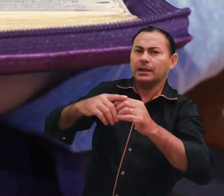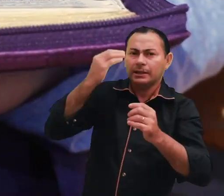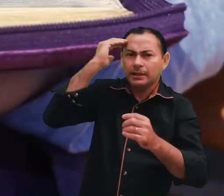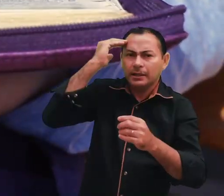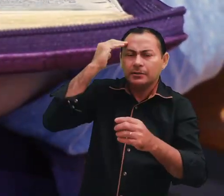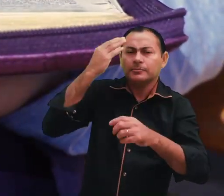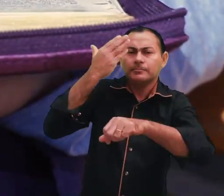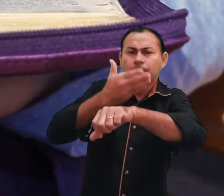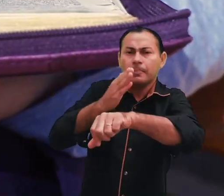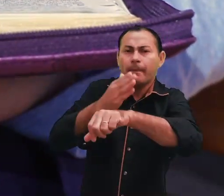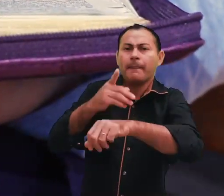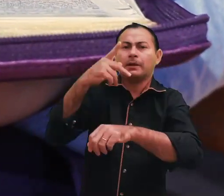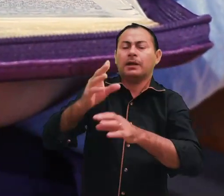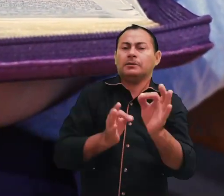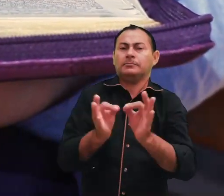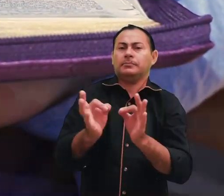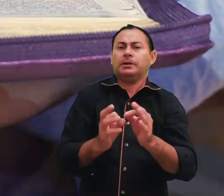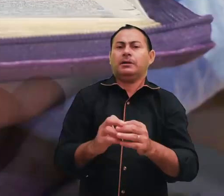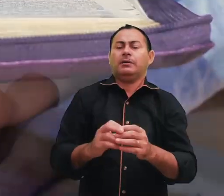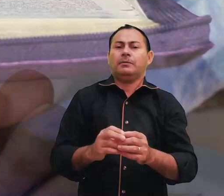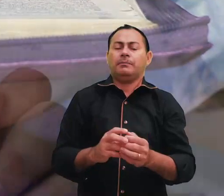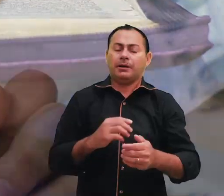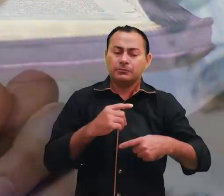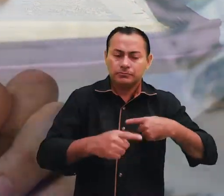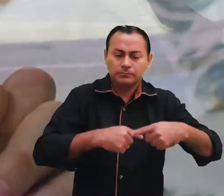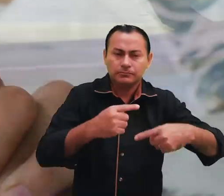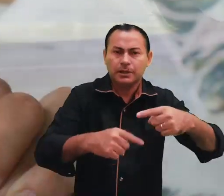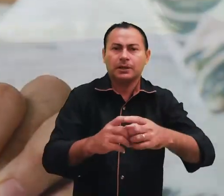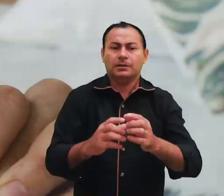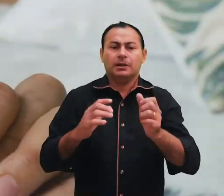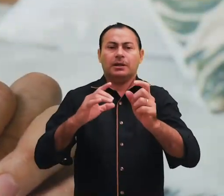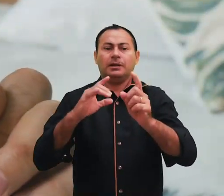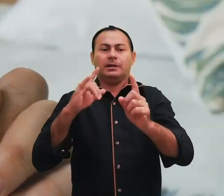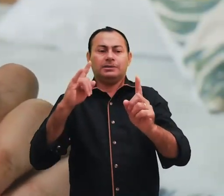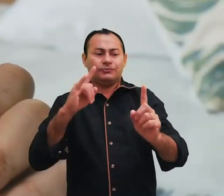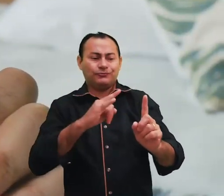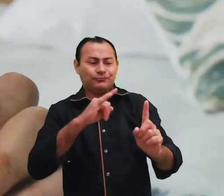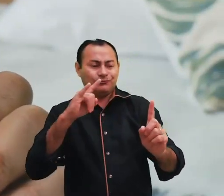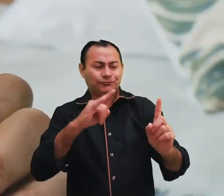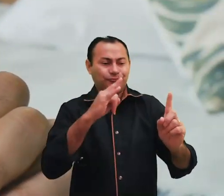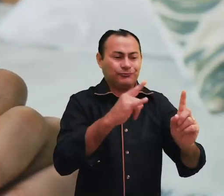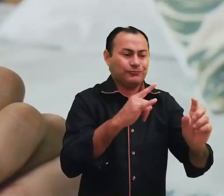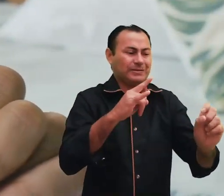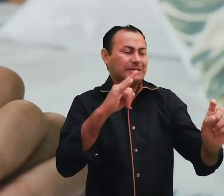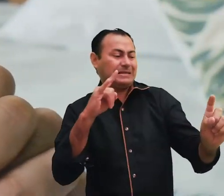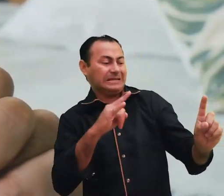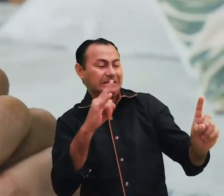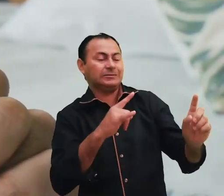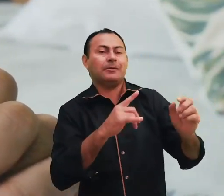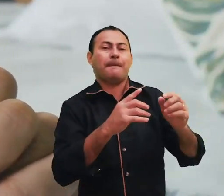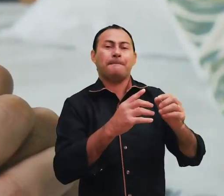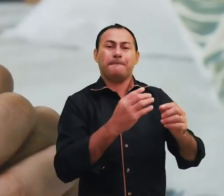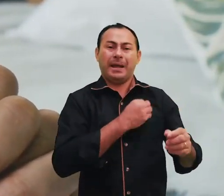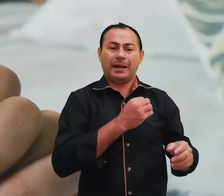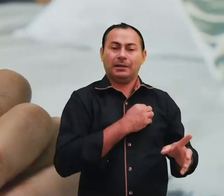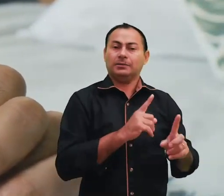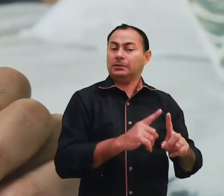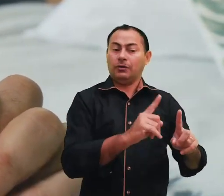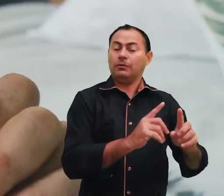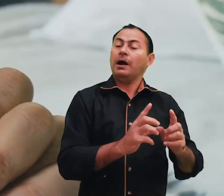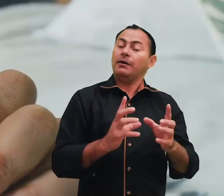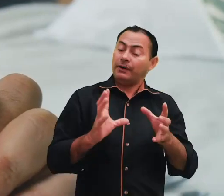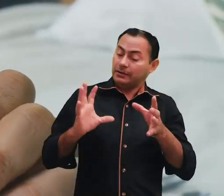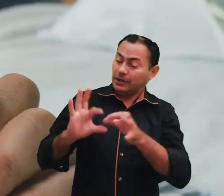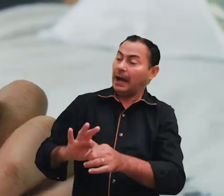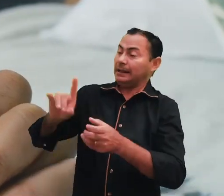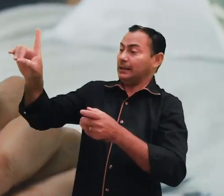para a santificação, que é a solução para sequências e seduções sutis do pecado, submeta-se a Deus. A submissão a